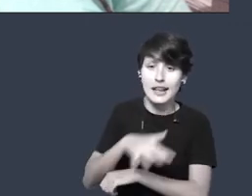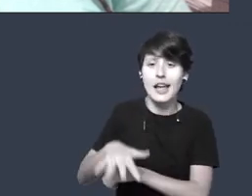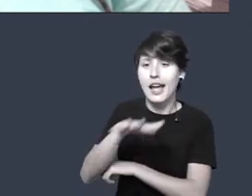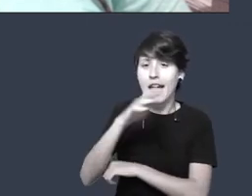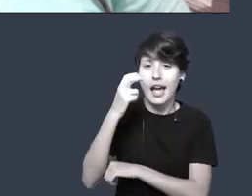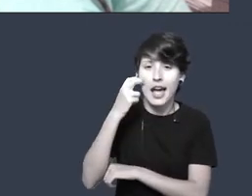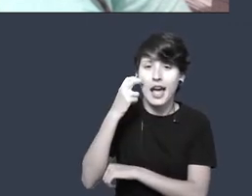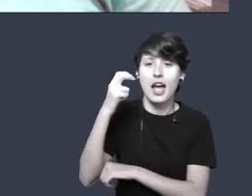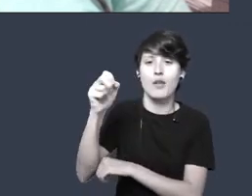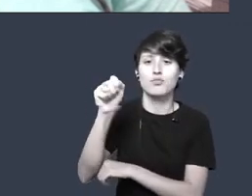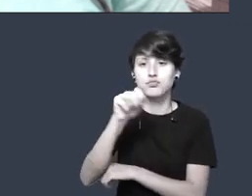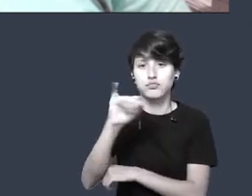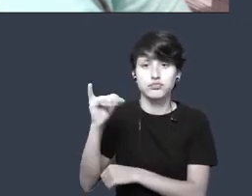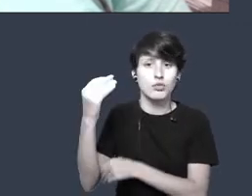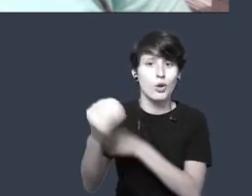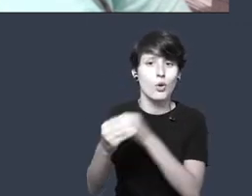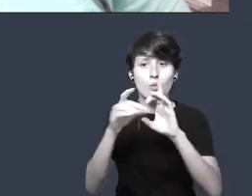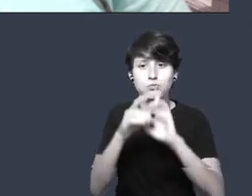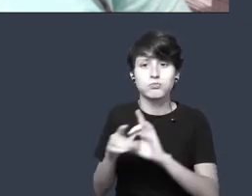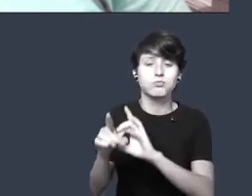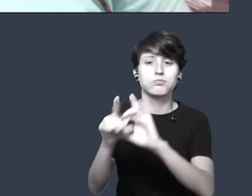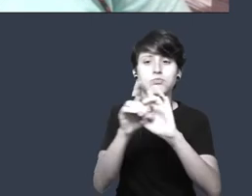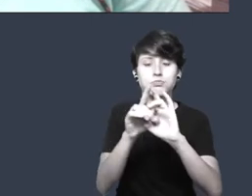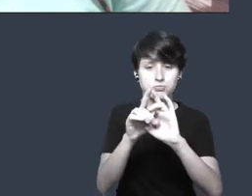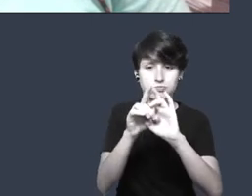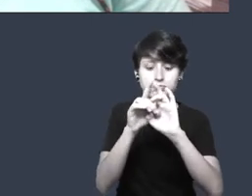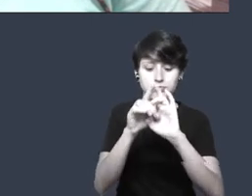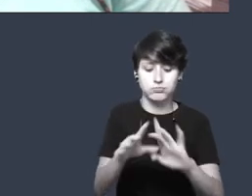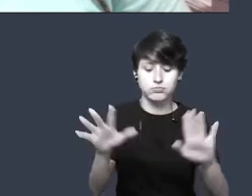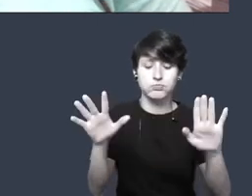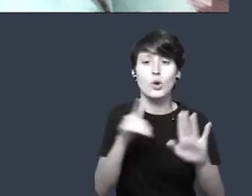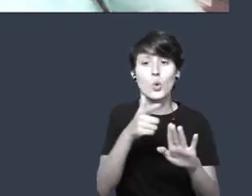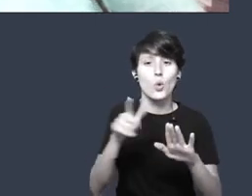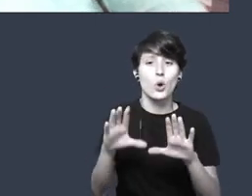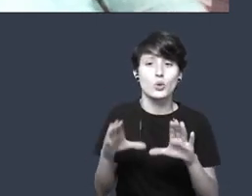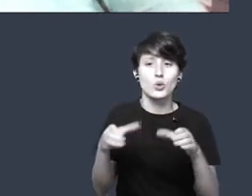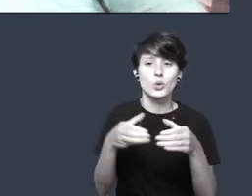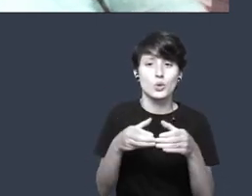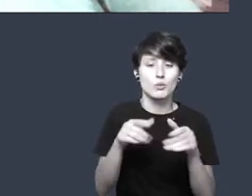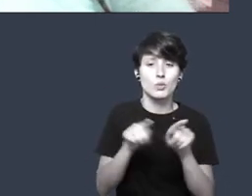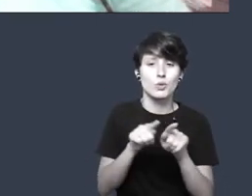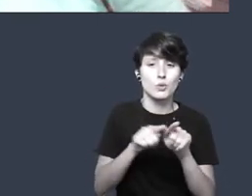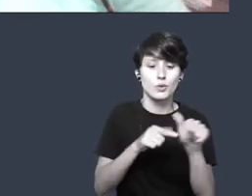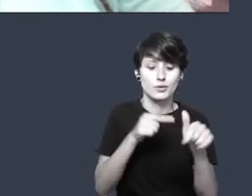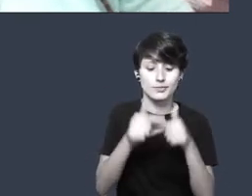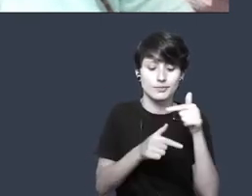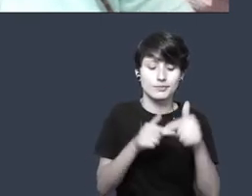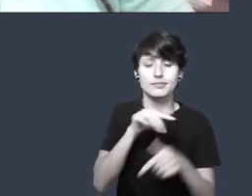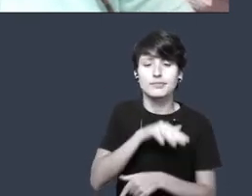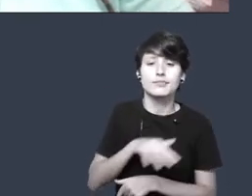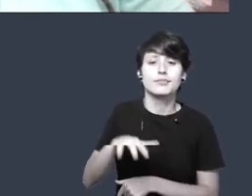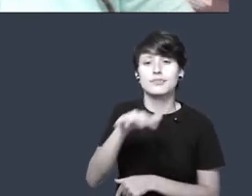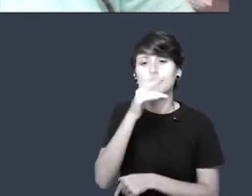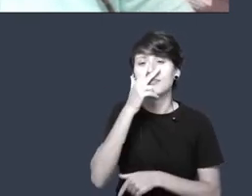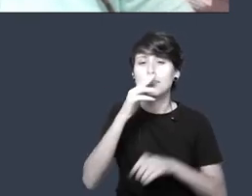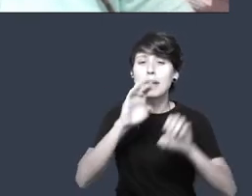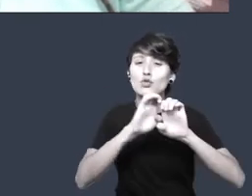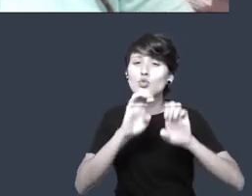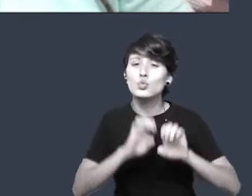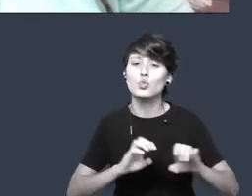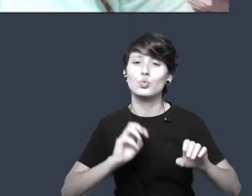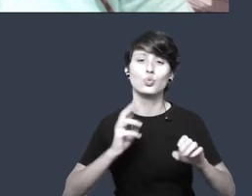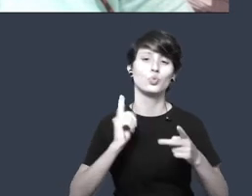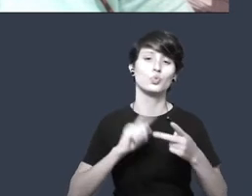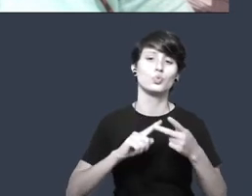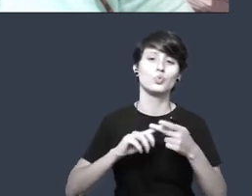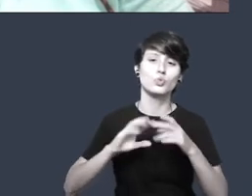como é que a gente pode democratizar a inteligência artificial. Mas você tem outros grupos em que estão trabalhando um pouco mais com a parte de infraestrutura, ou